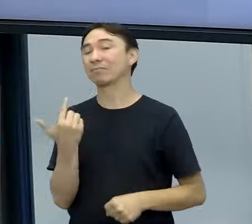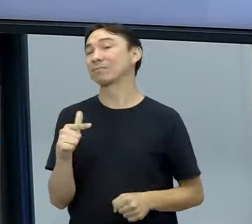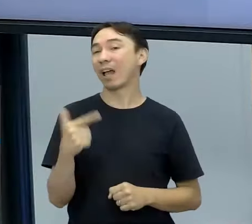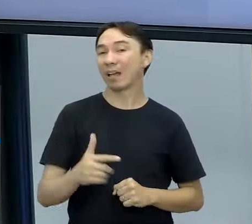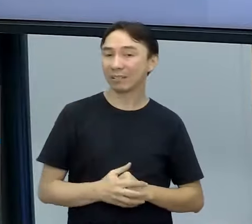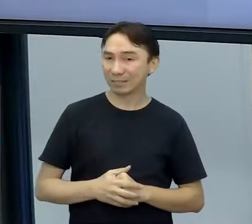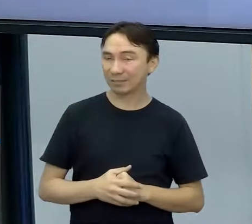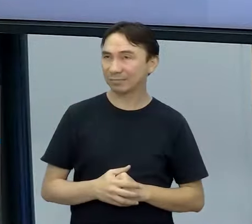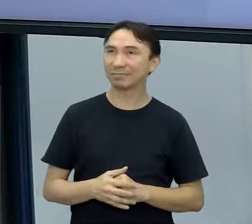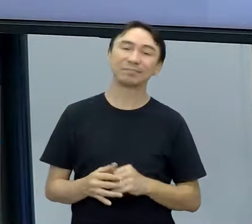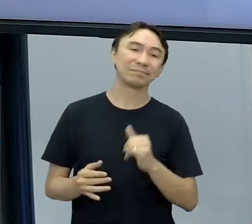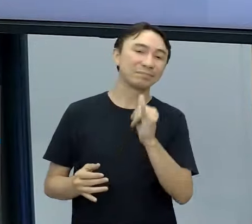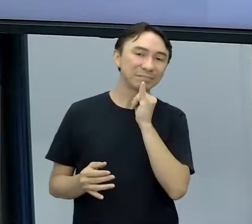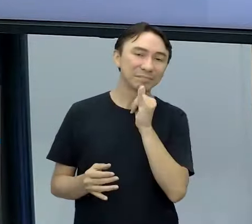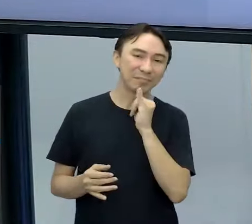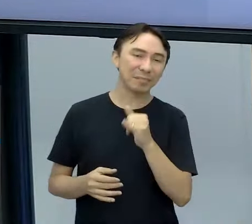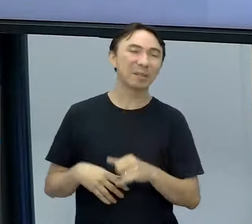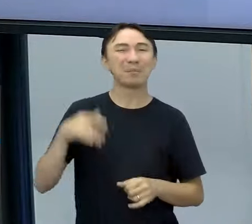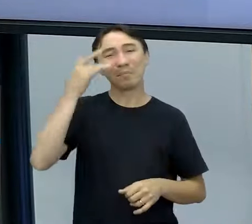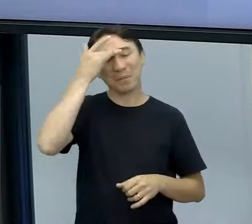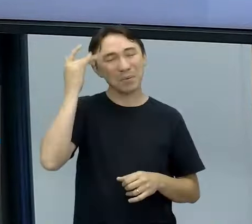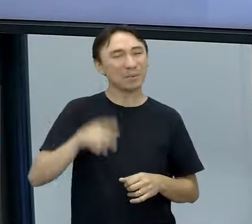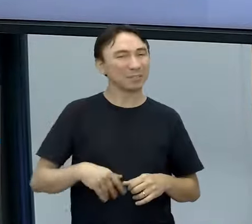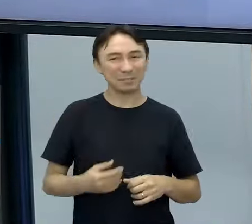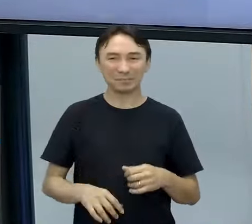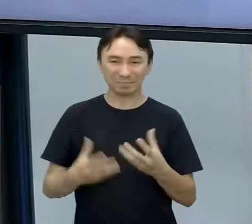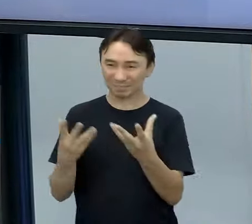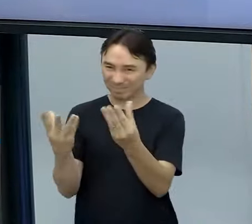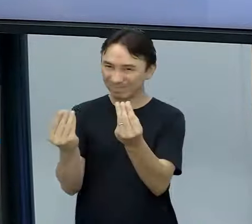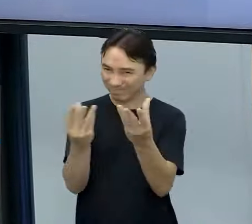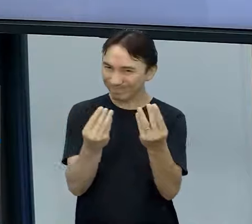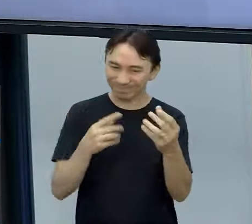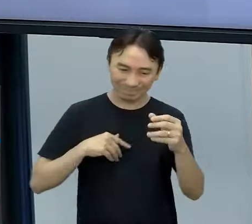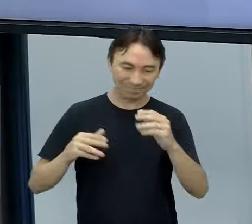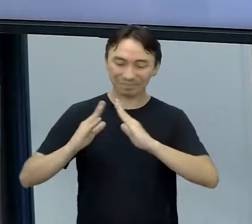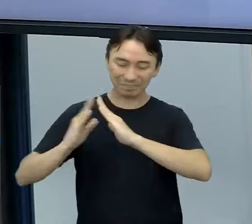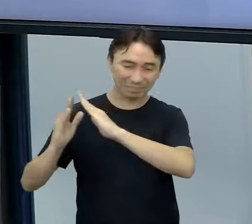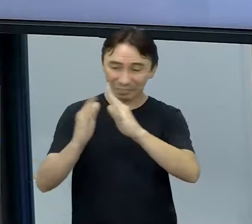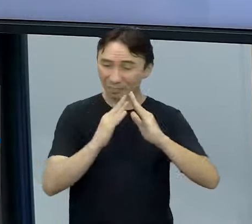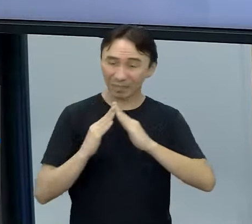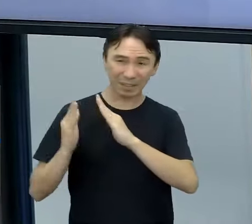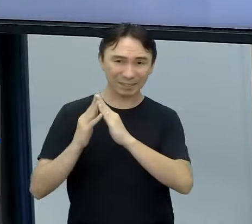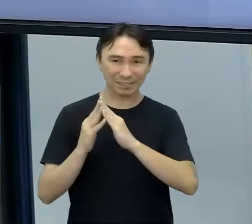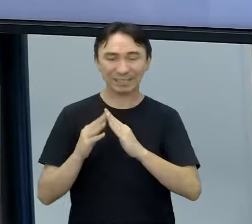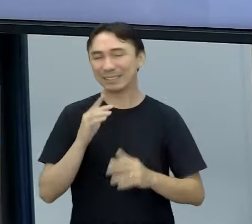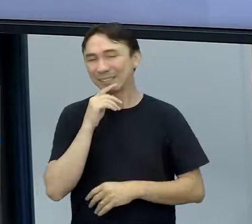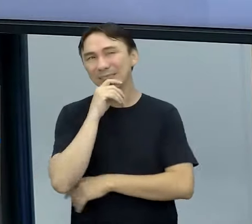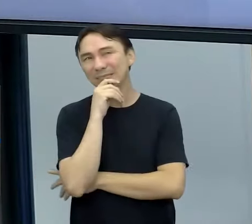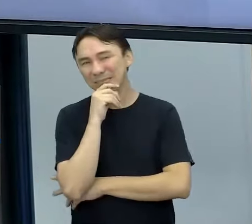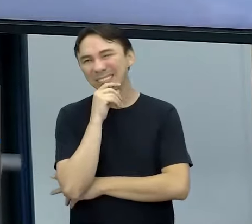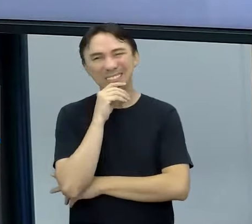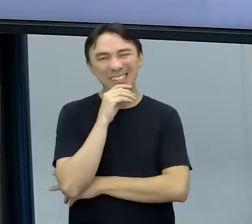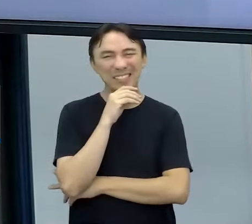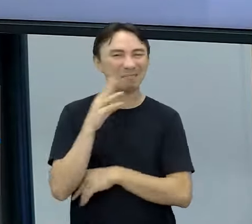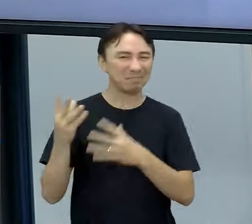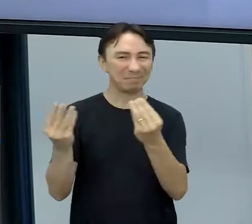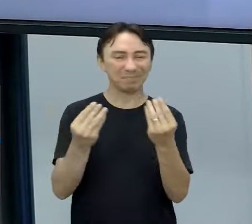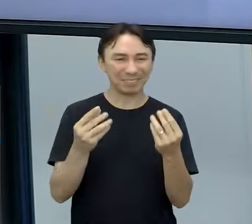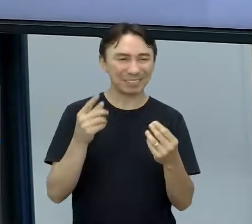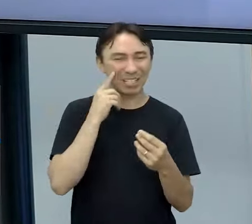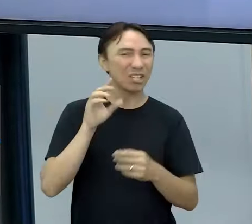comunidade, será que eu não tô pensando num grupo muito grande, numa população em vez de uma amostra? Então, eu vou ter que tentar pensar um pouco melhor pra ver se... Ah, não dá pra